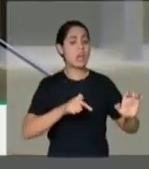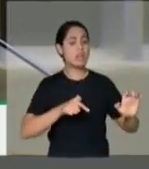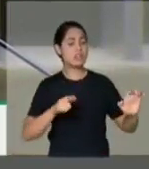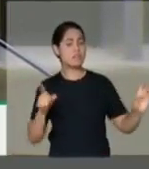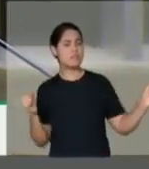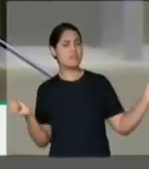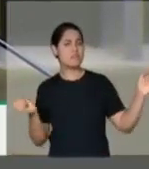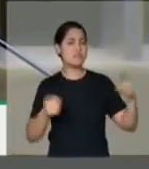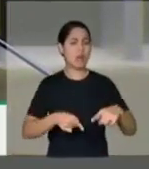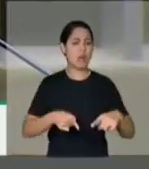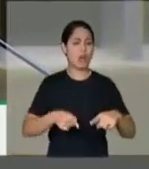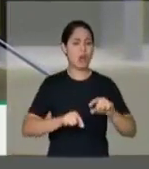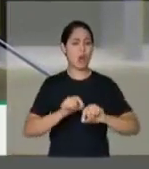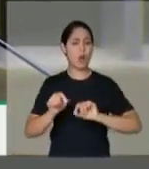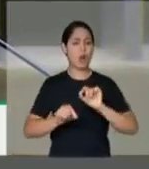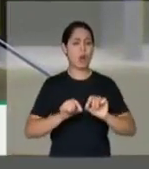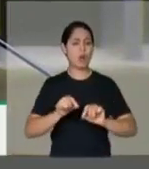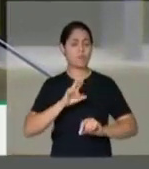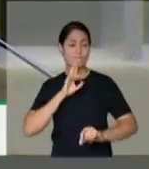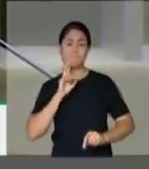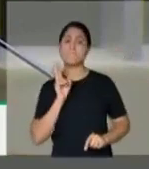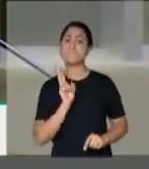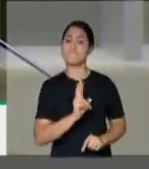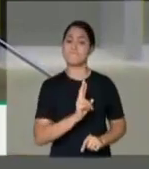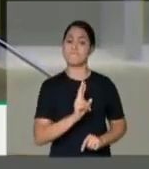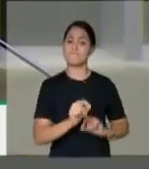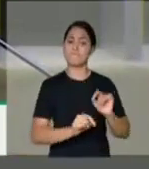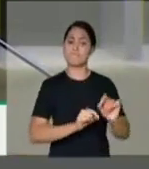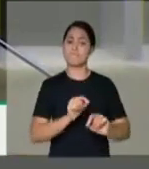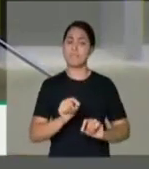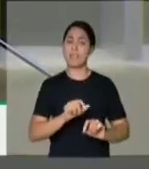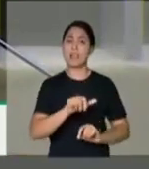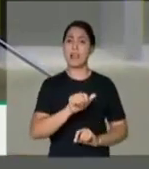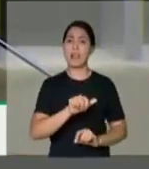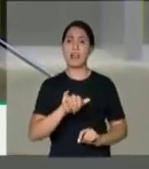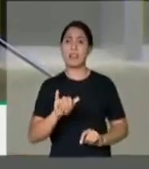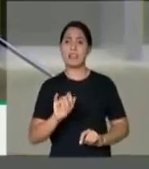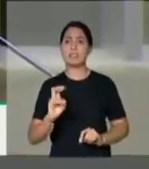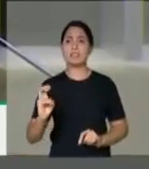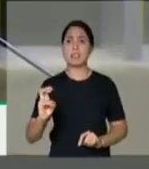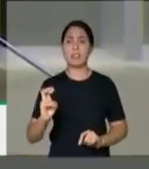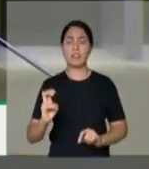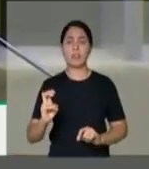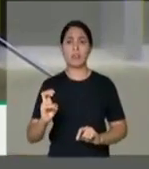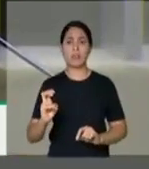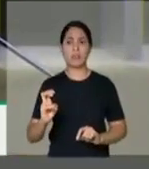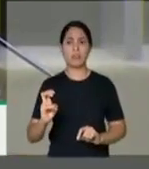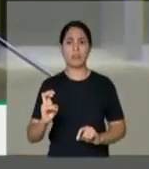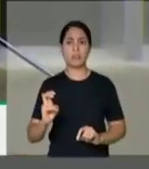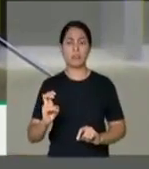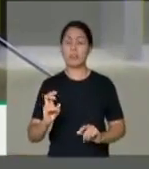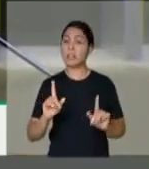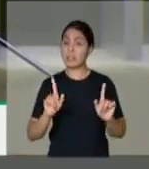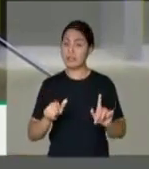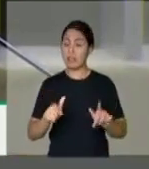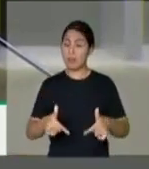radicalizar, a resposta pode ser um novo AI-5, um ato institucional número 5.